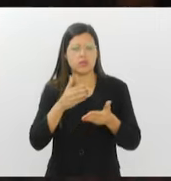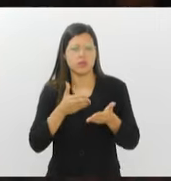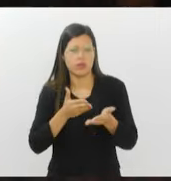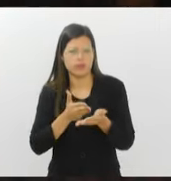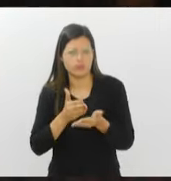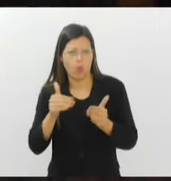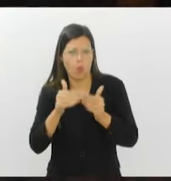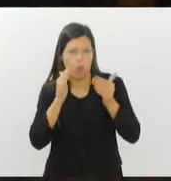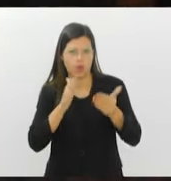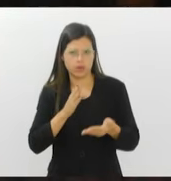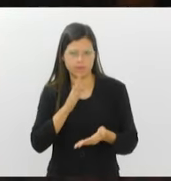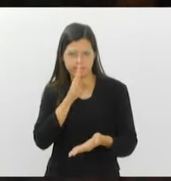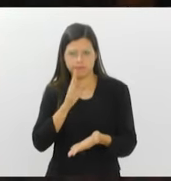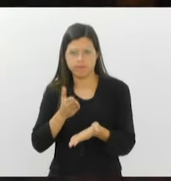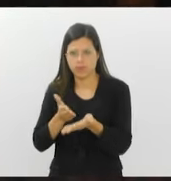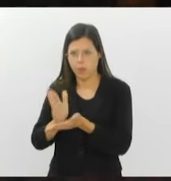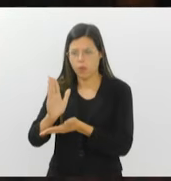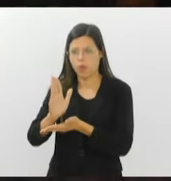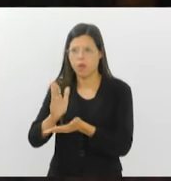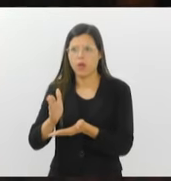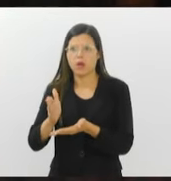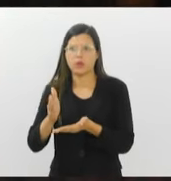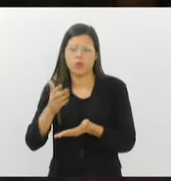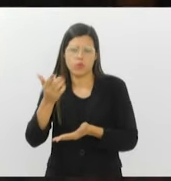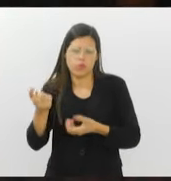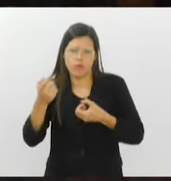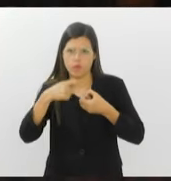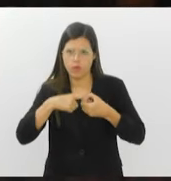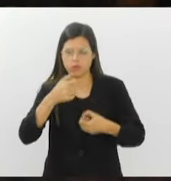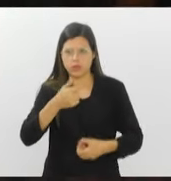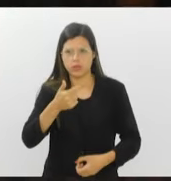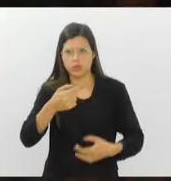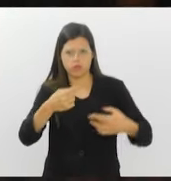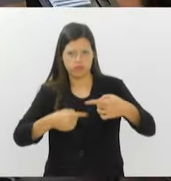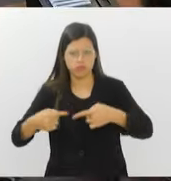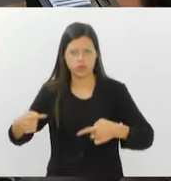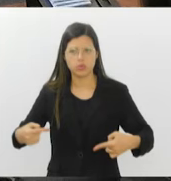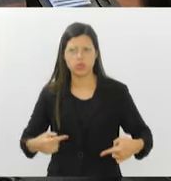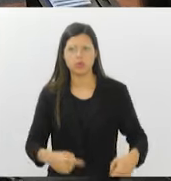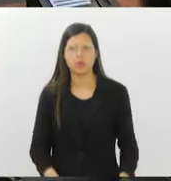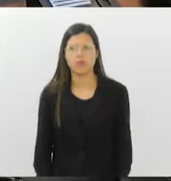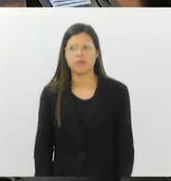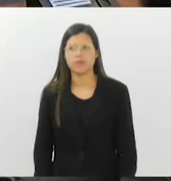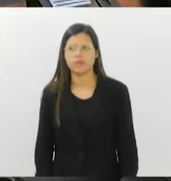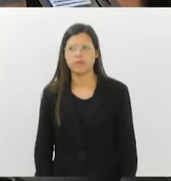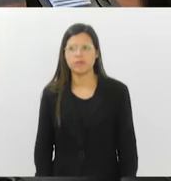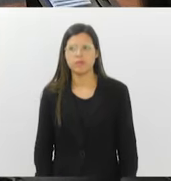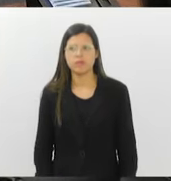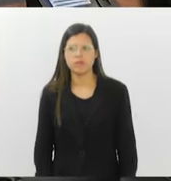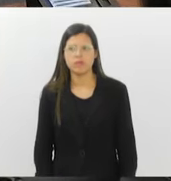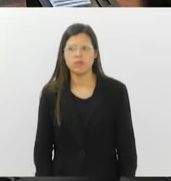estão, aprovado em primeira e retorna em segunda discussão. Senhor presidente, pela ordem.